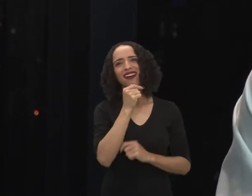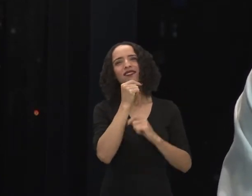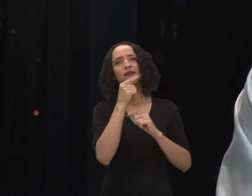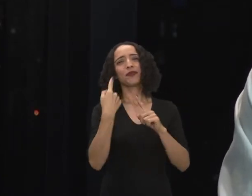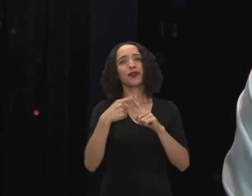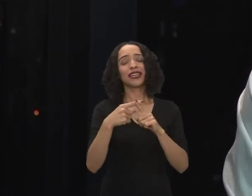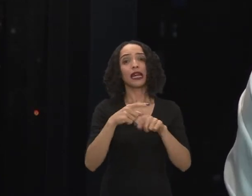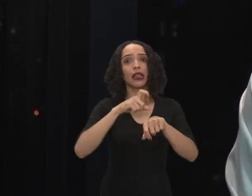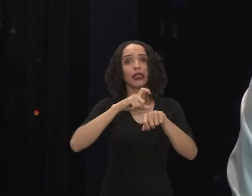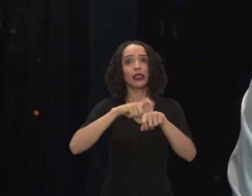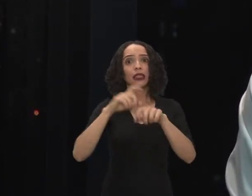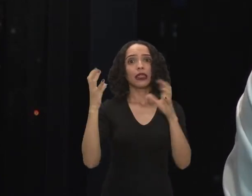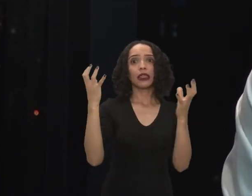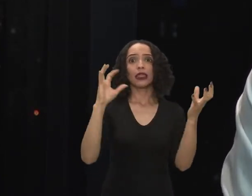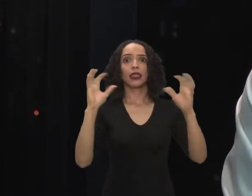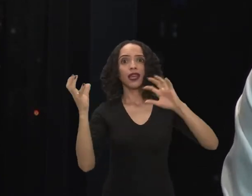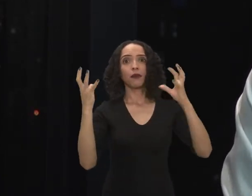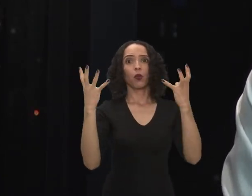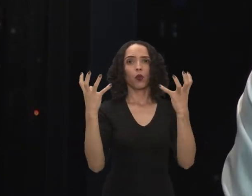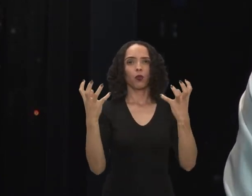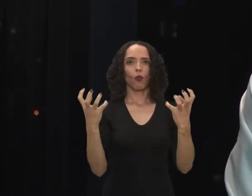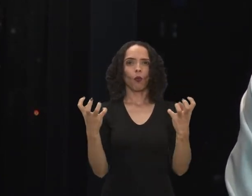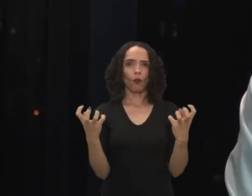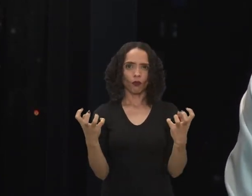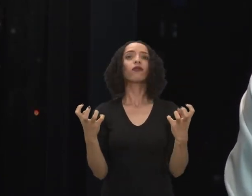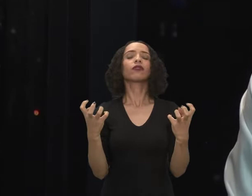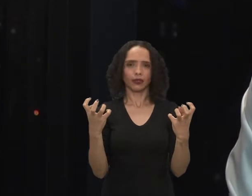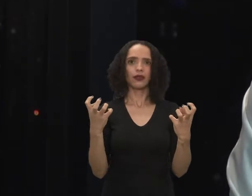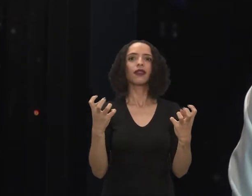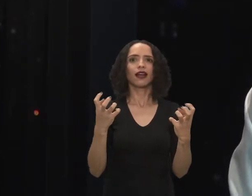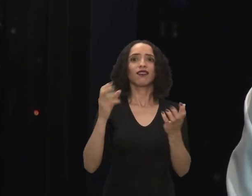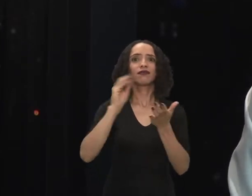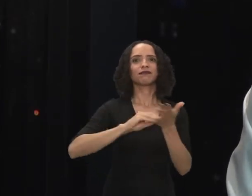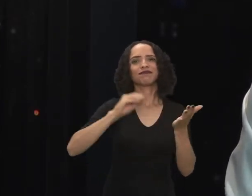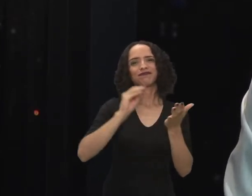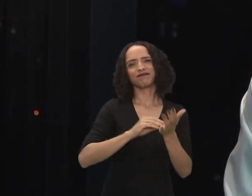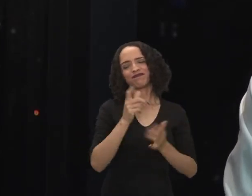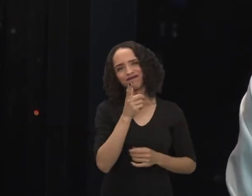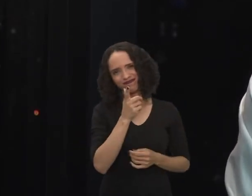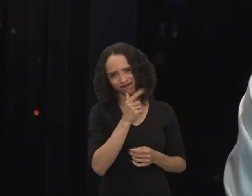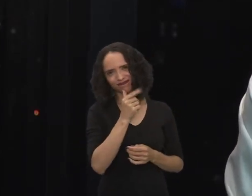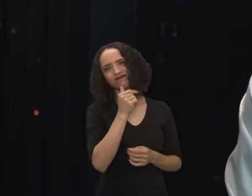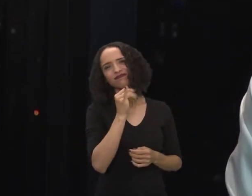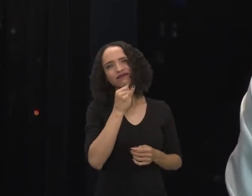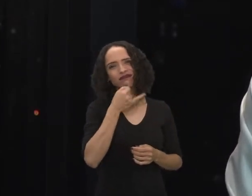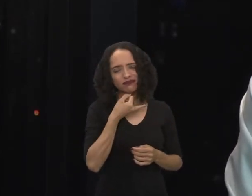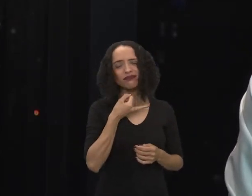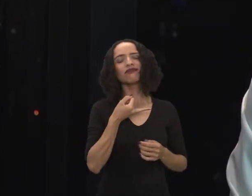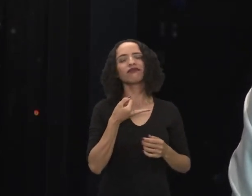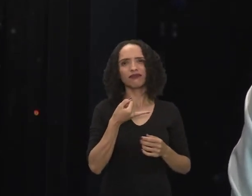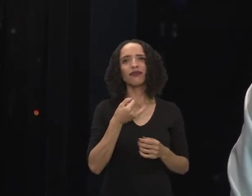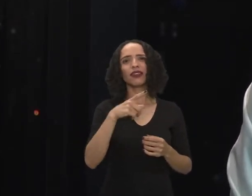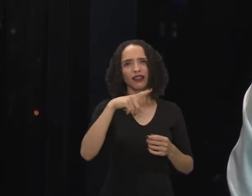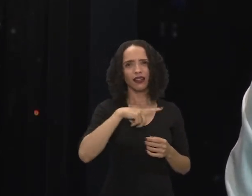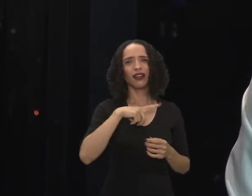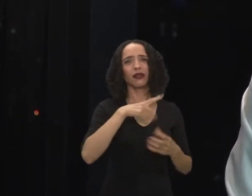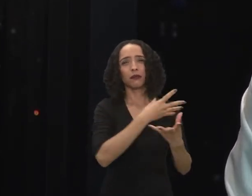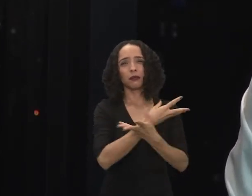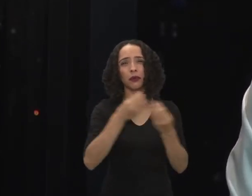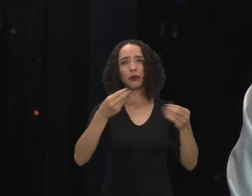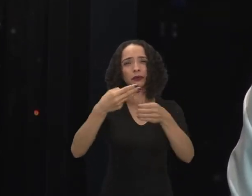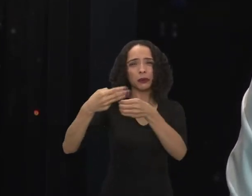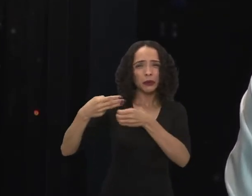seca, né? A gente vê vários municípios goianos passando pela falta da água. Então, uma